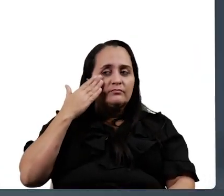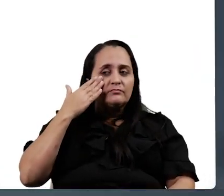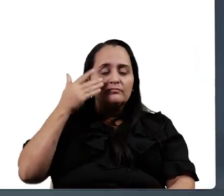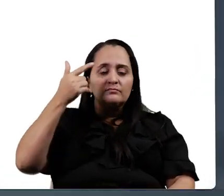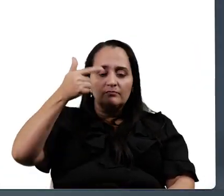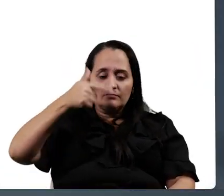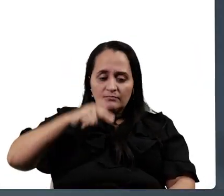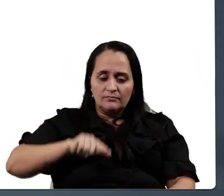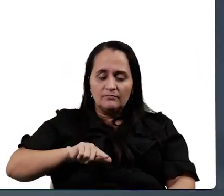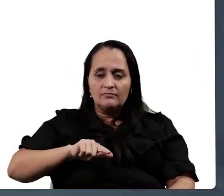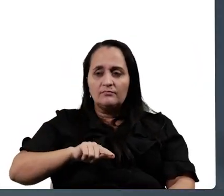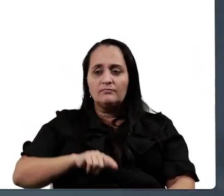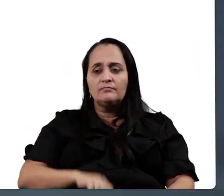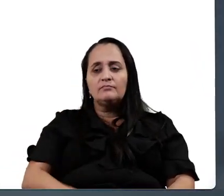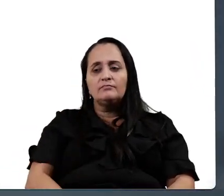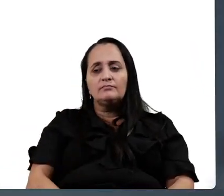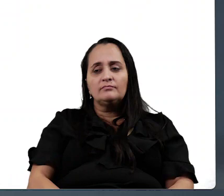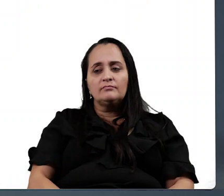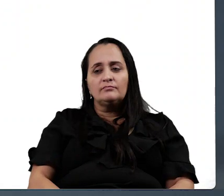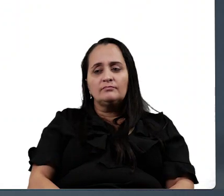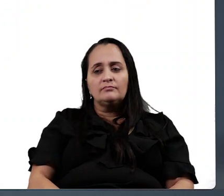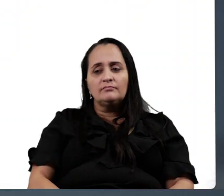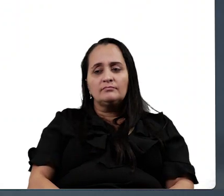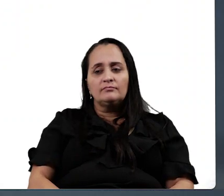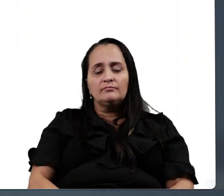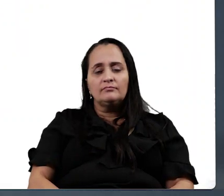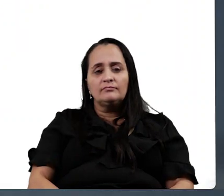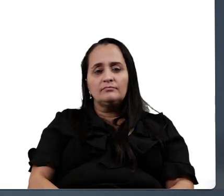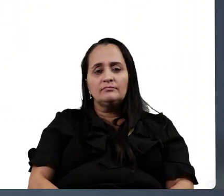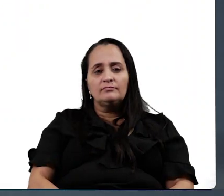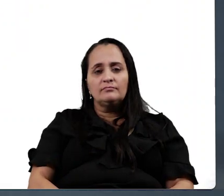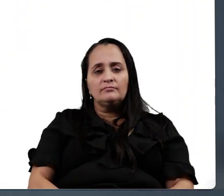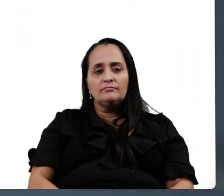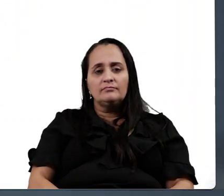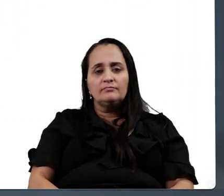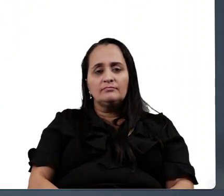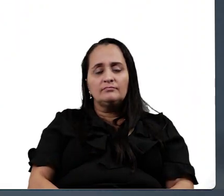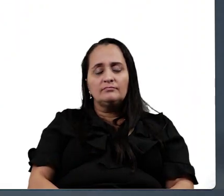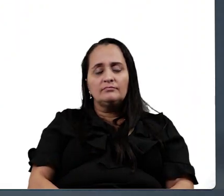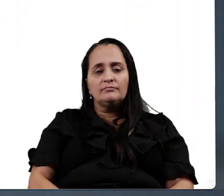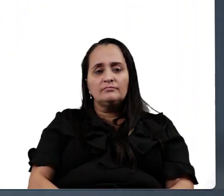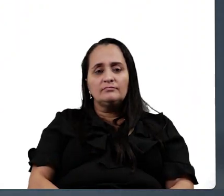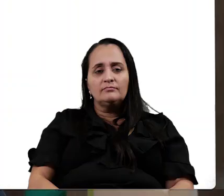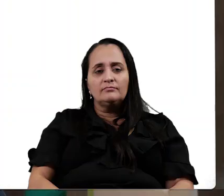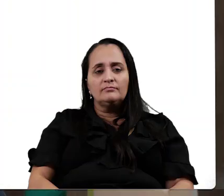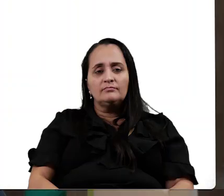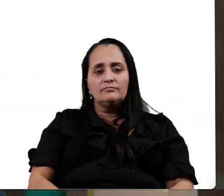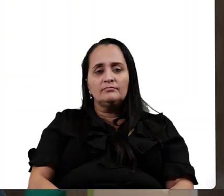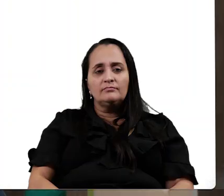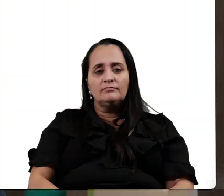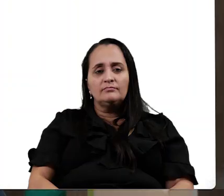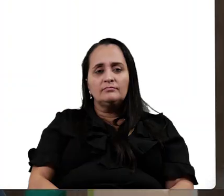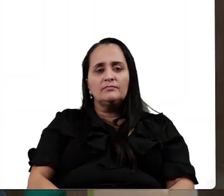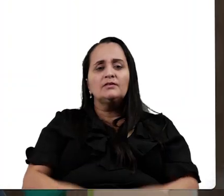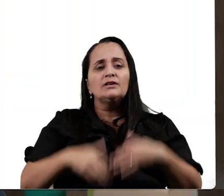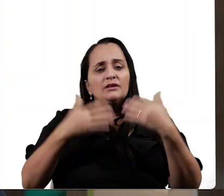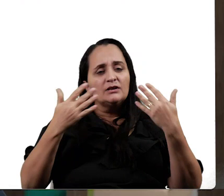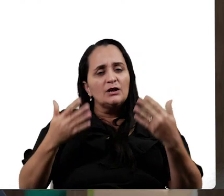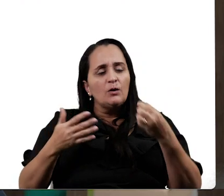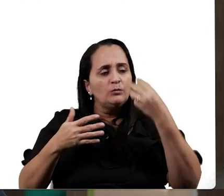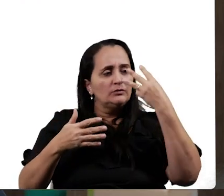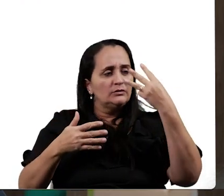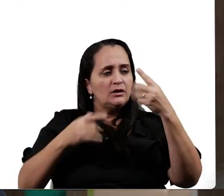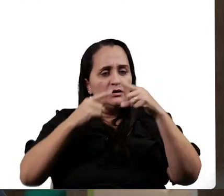repetindo três vezes um ó três bloquinhos três bloquinhos três bloquinhos que dá nove